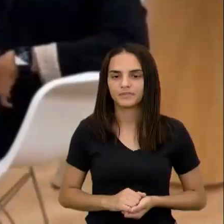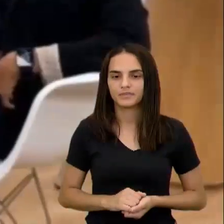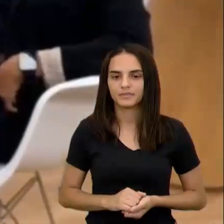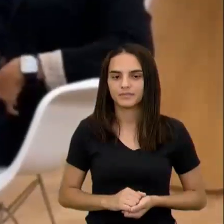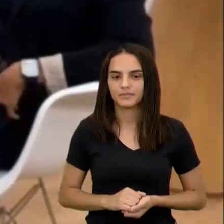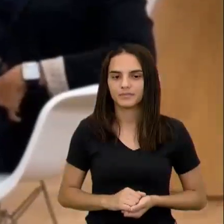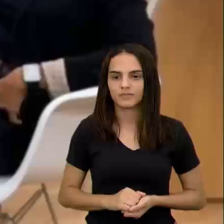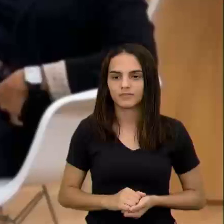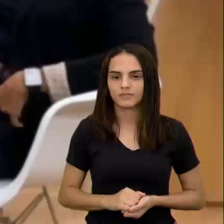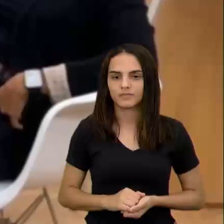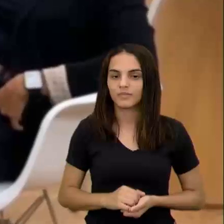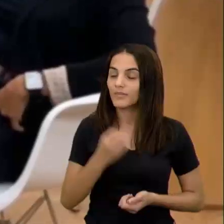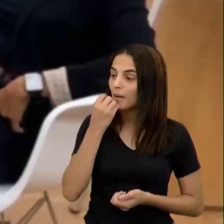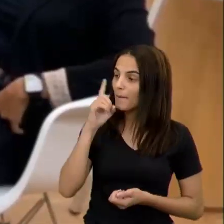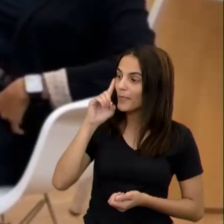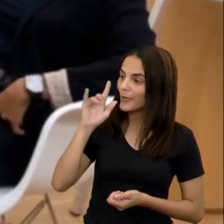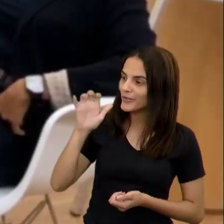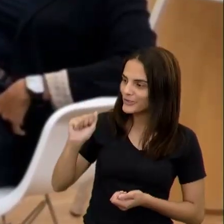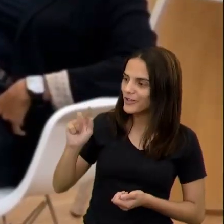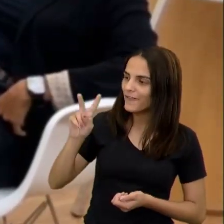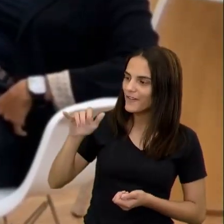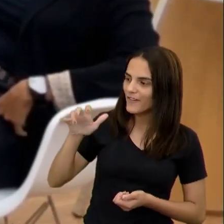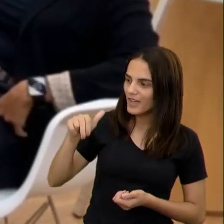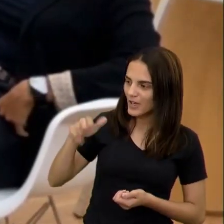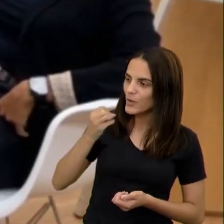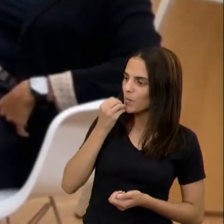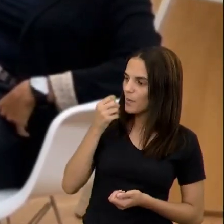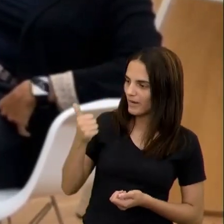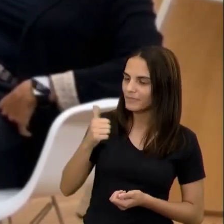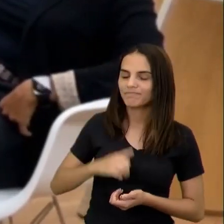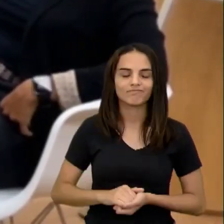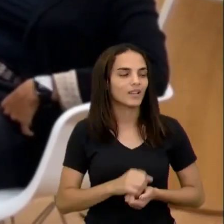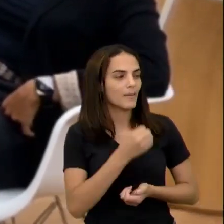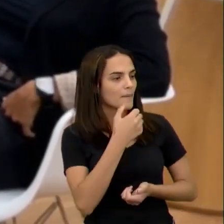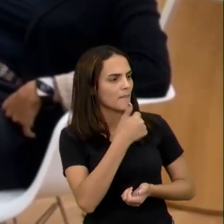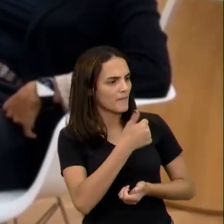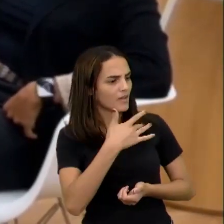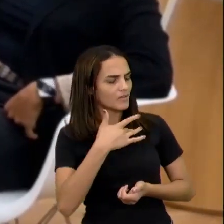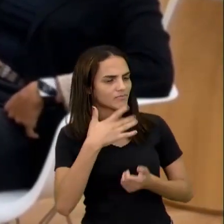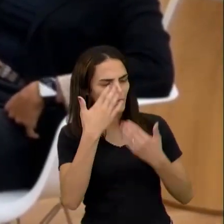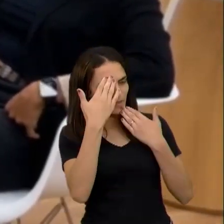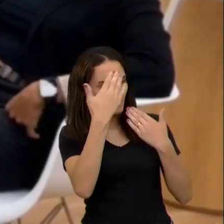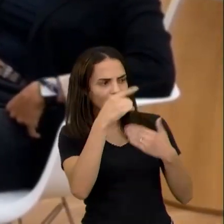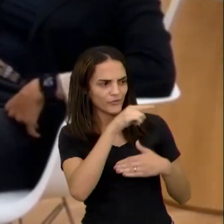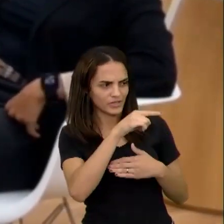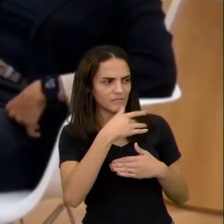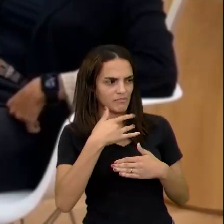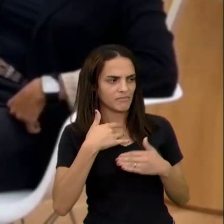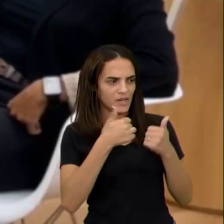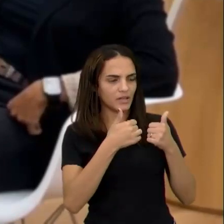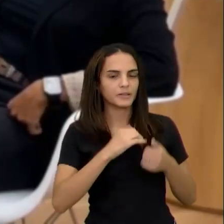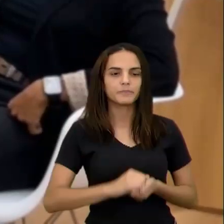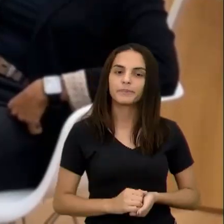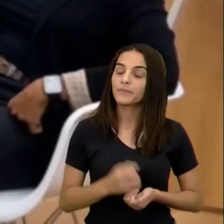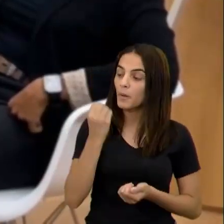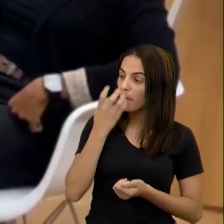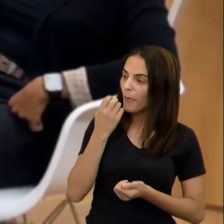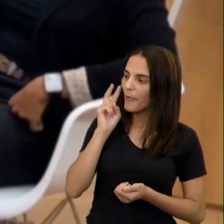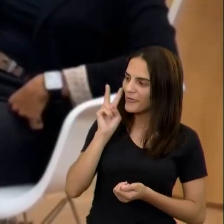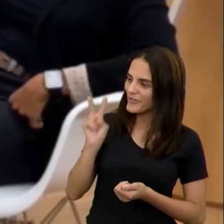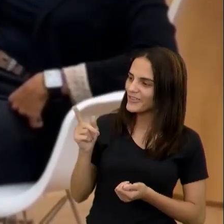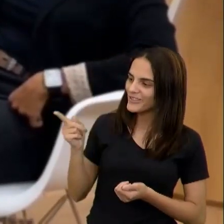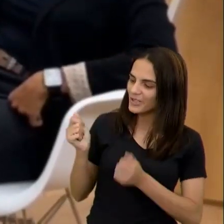Vamos gravar. Bom dia, senhora Viviane, tudo bem? Muito bem, obrigada. E você? Bem também. Muito bom ter você